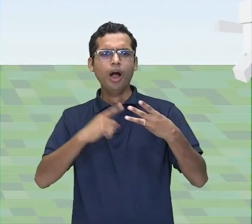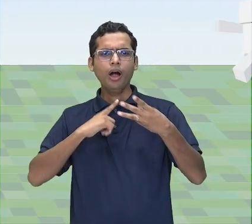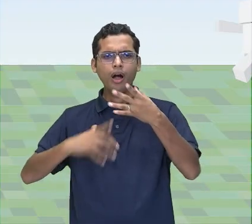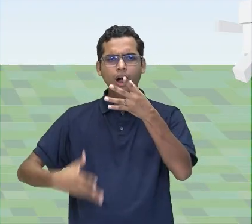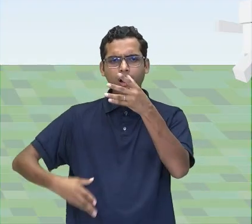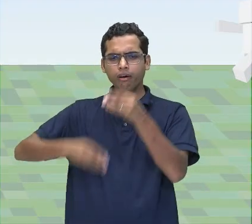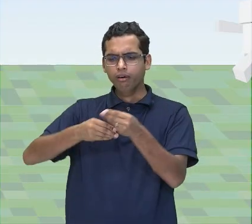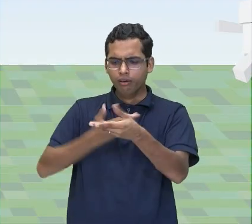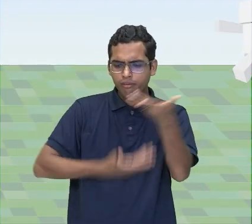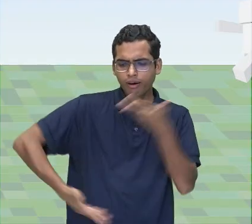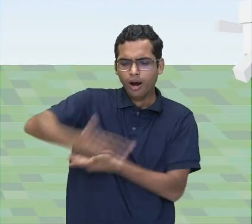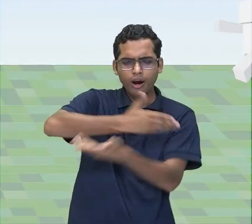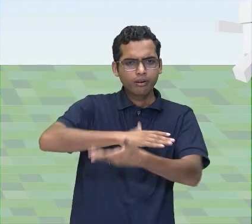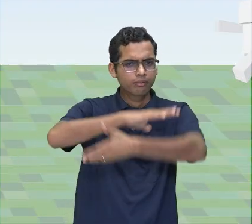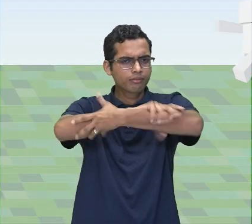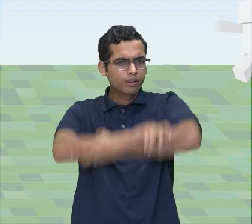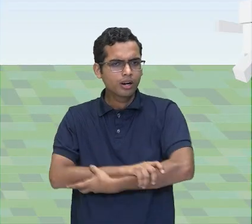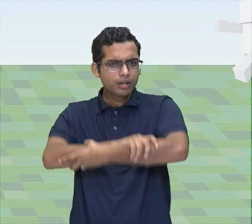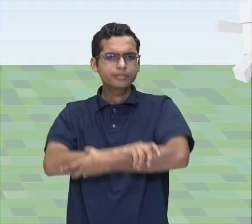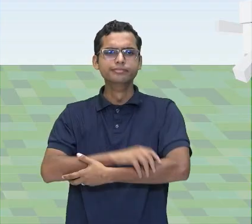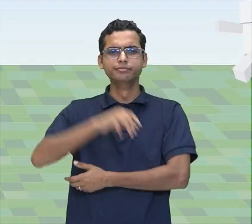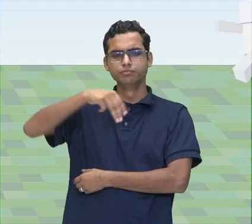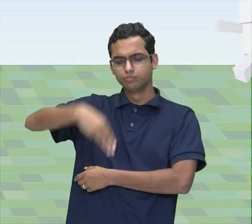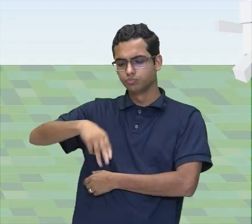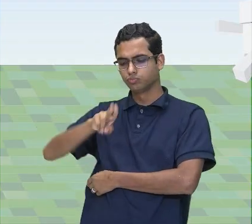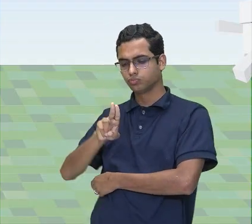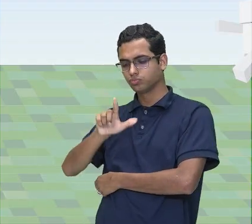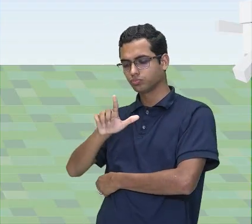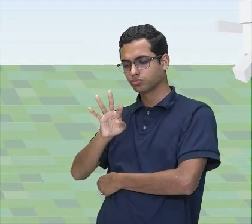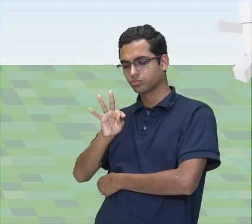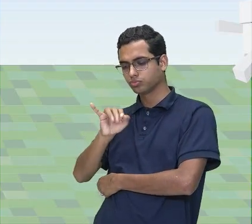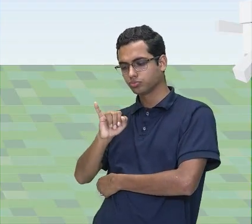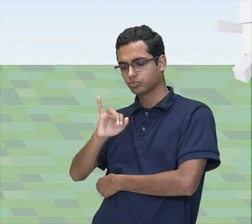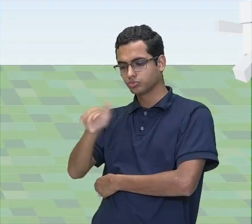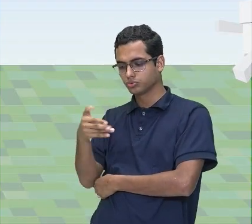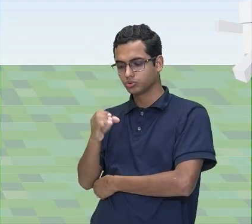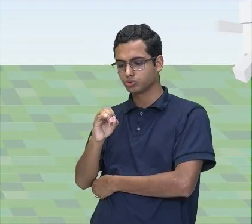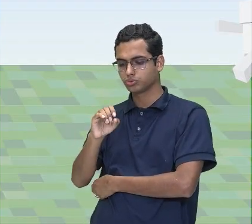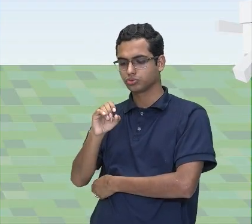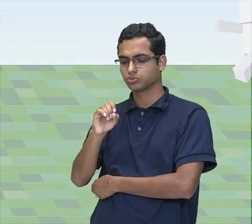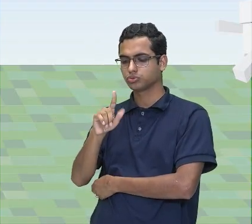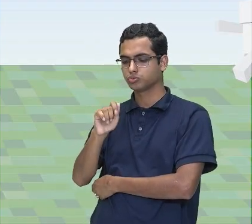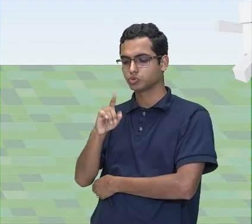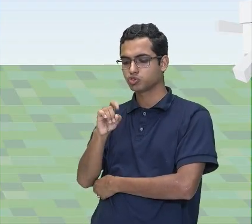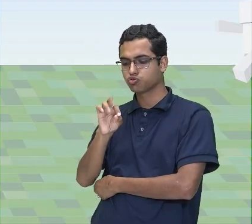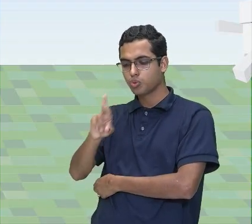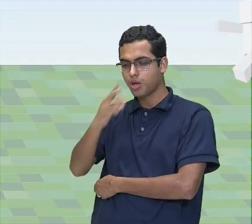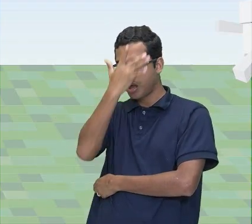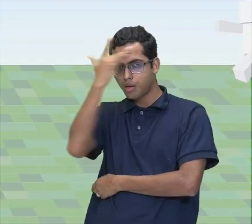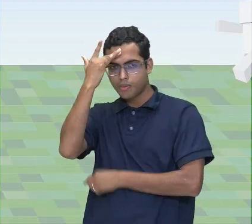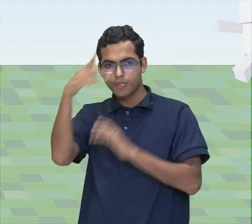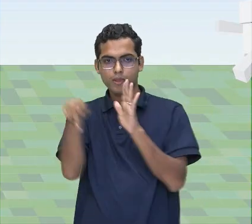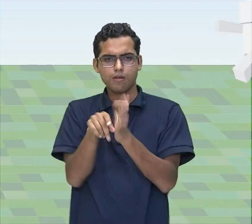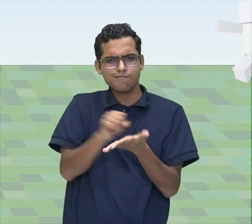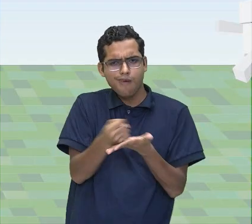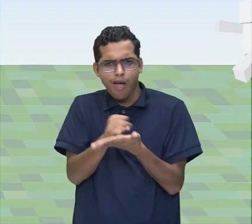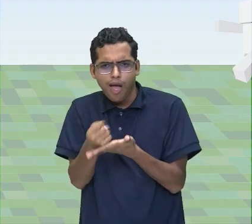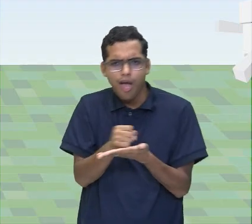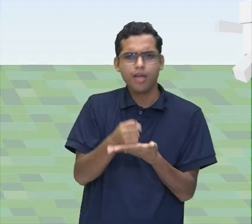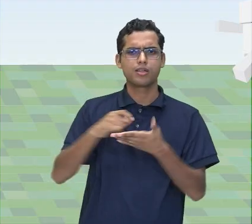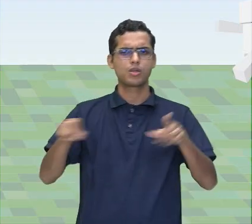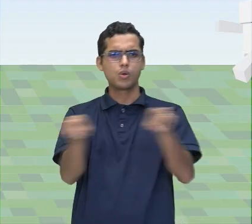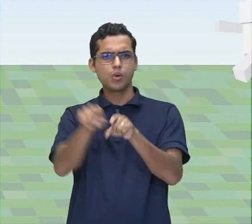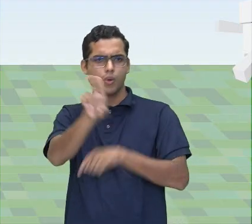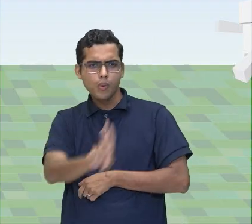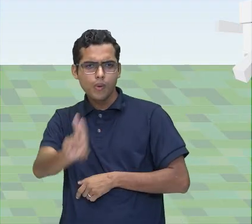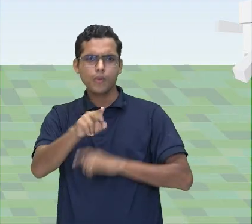que jogar no modo multijogador incentiva ali a colaboração e o trabalho em equipe. Nós vimos também, e trago